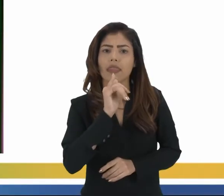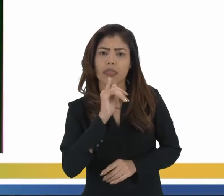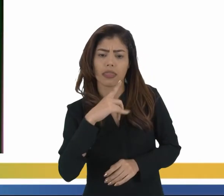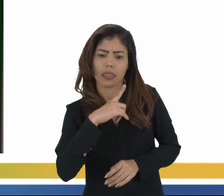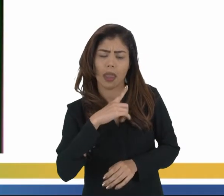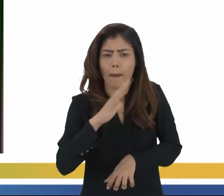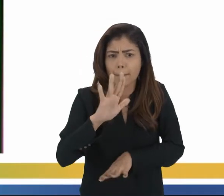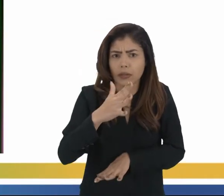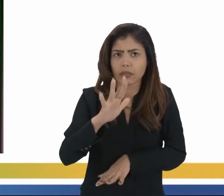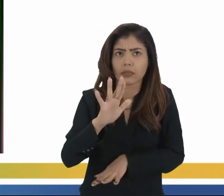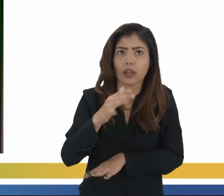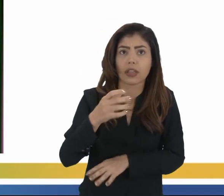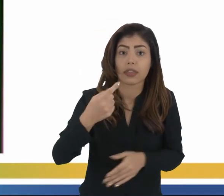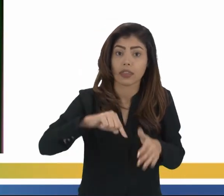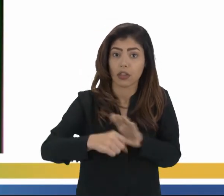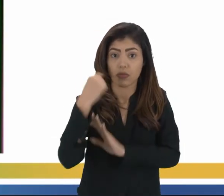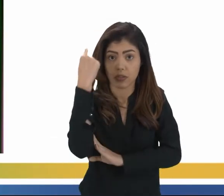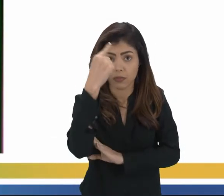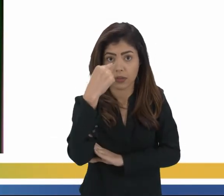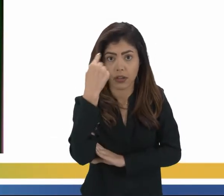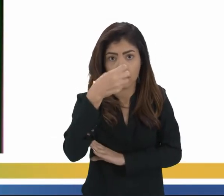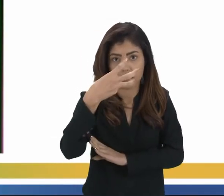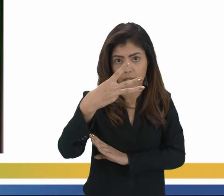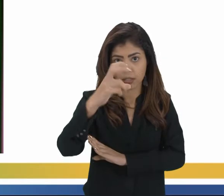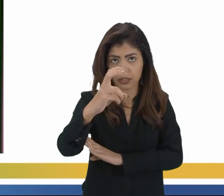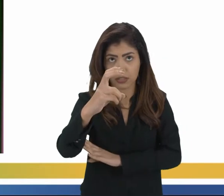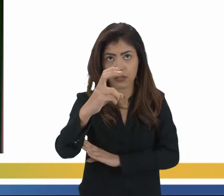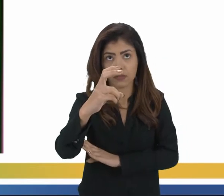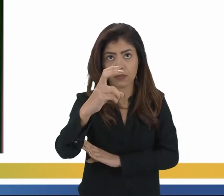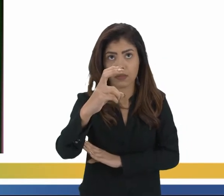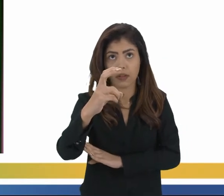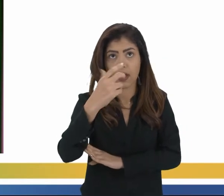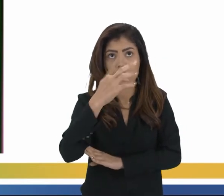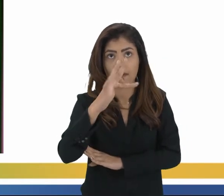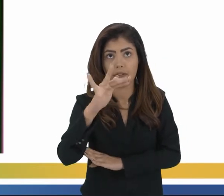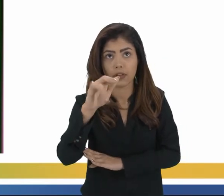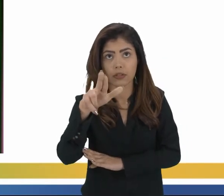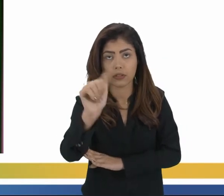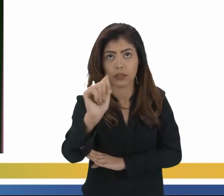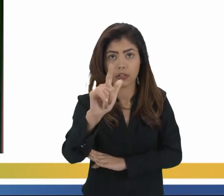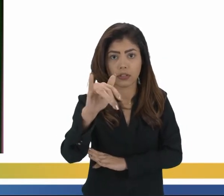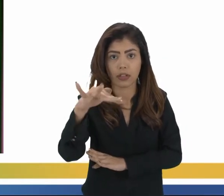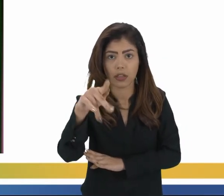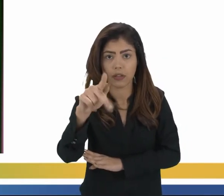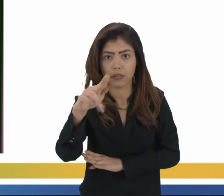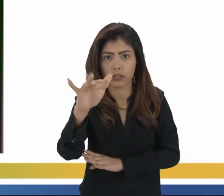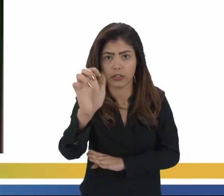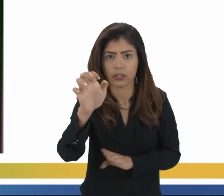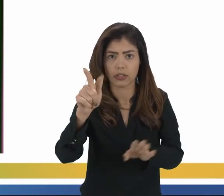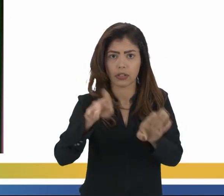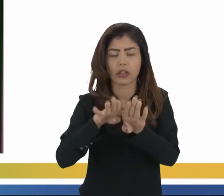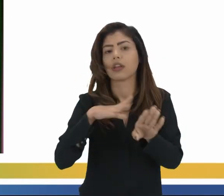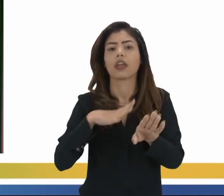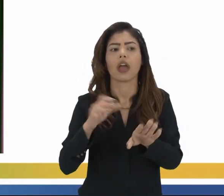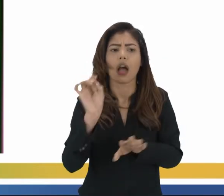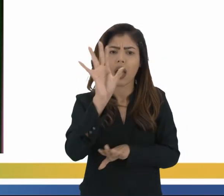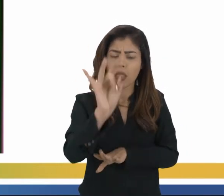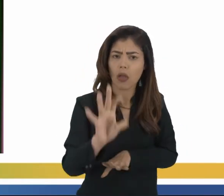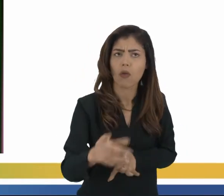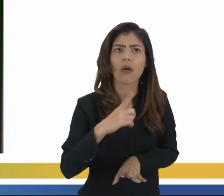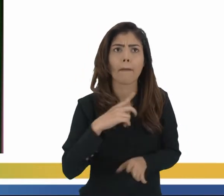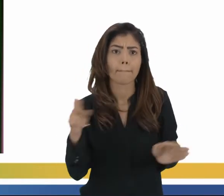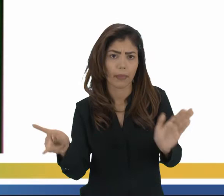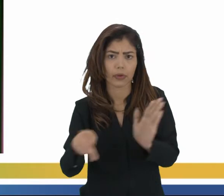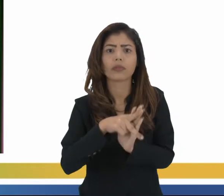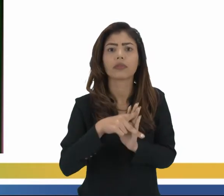menos hoje, dentro da língua espanhola, 35 figuras de linguagem, cada uma com um sentido específico no uso.